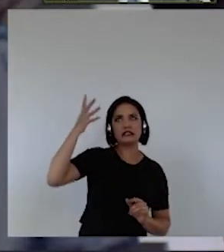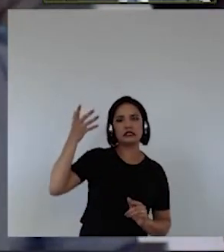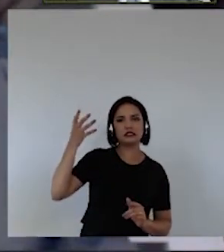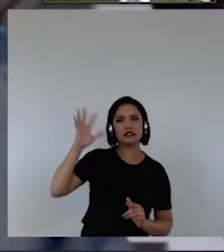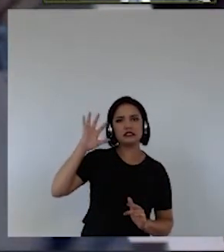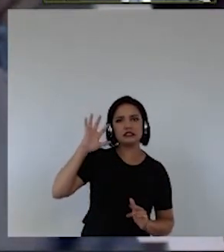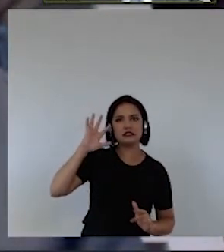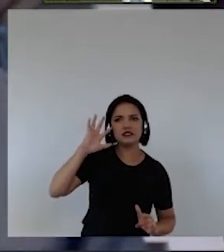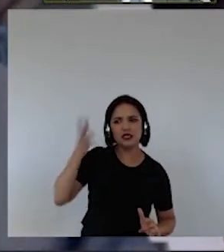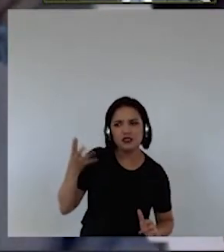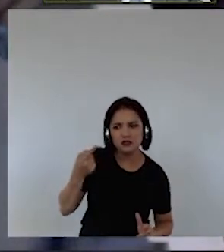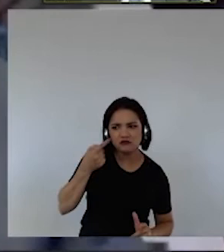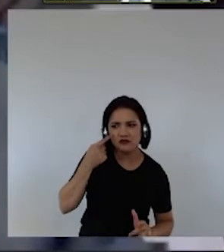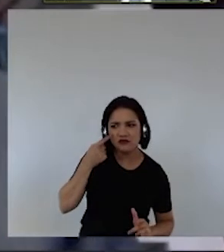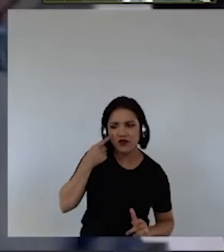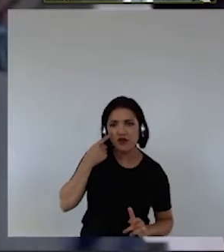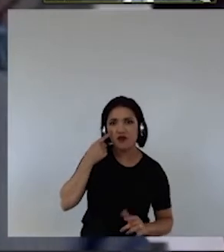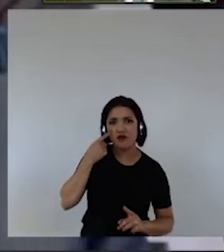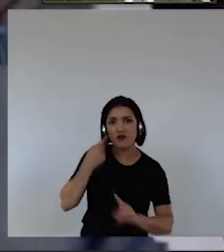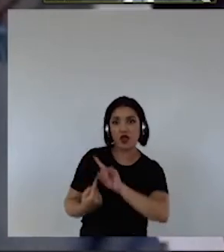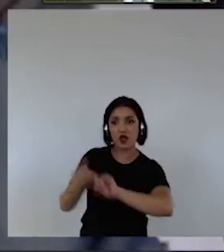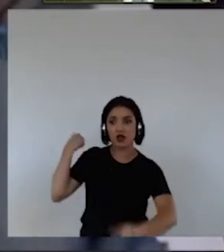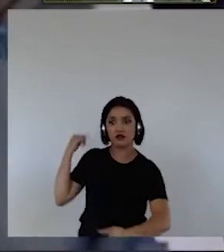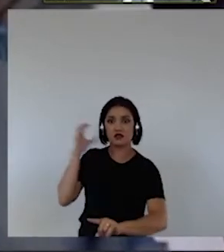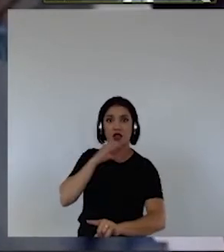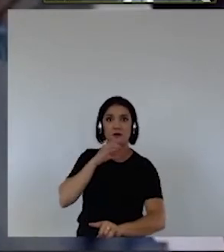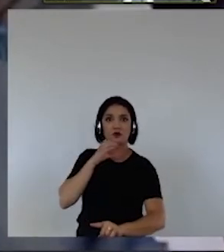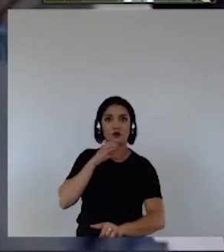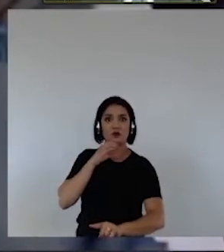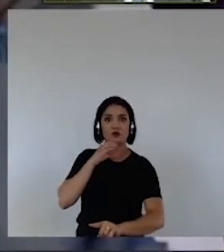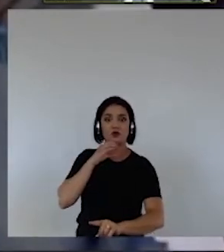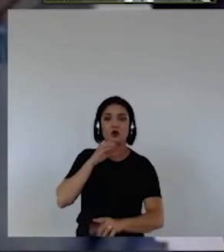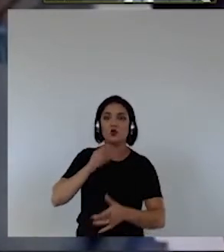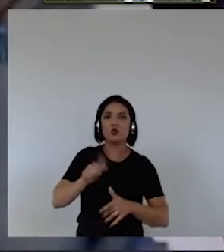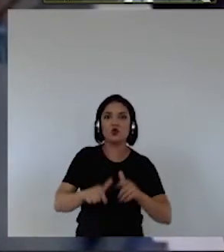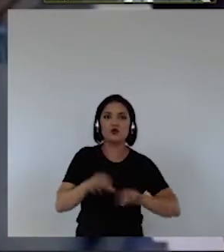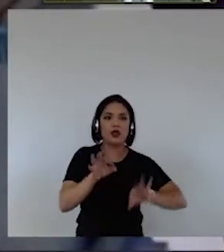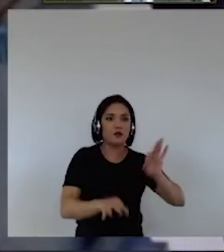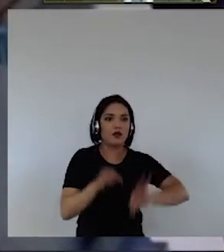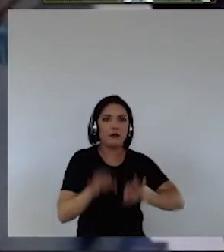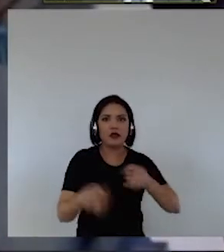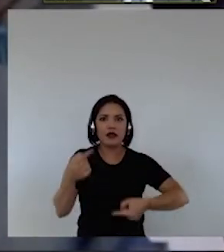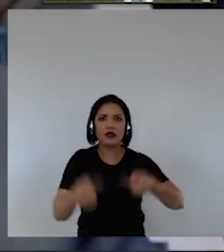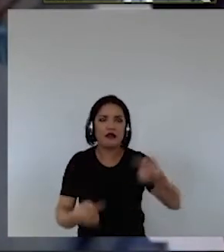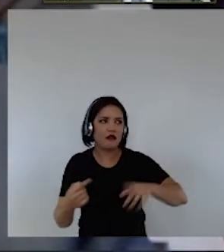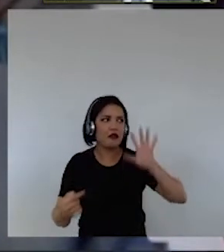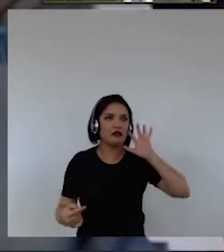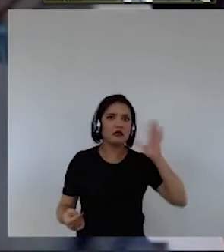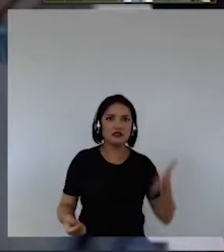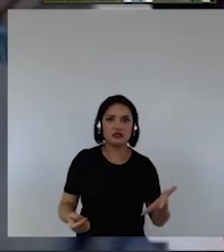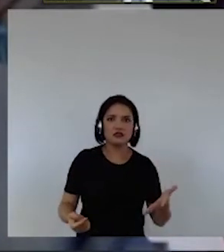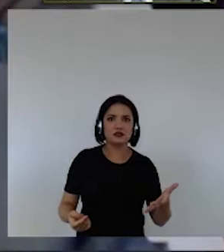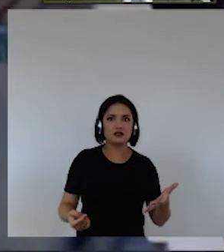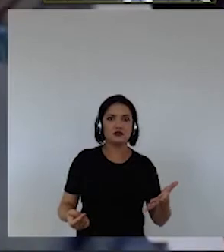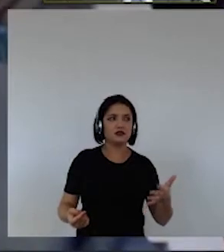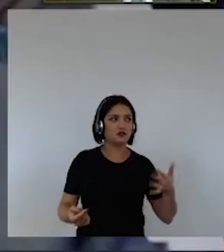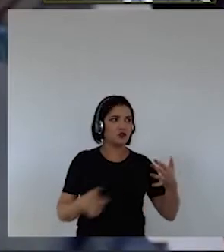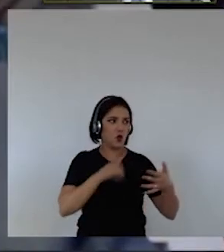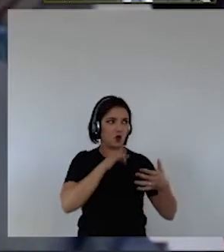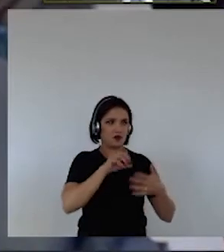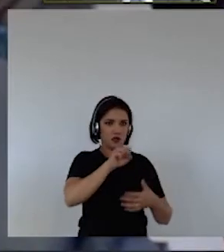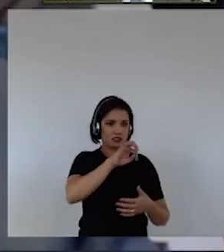que estão começando agora, muito antes de se haver jurisprudência definitiva do